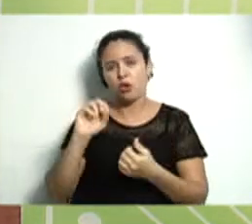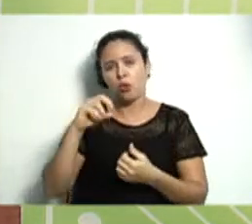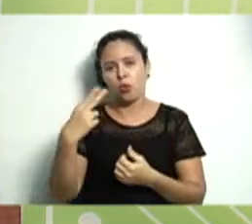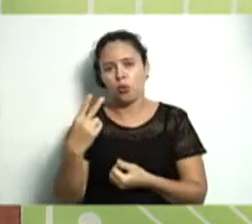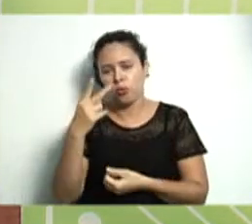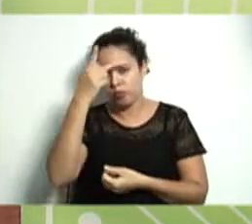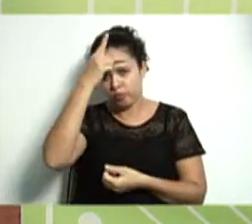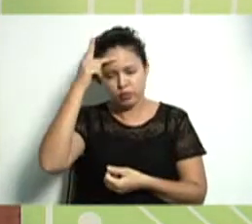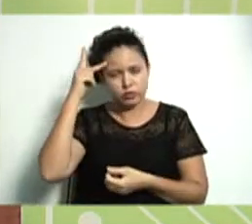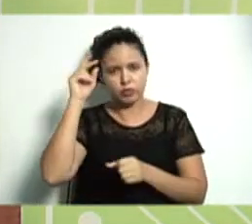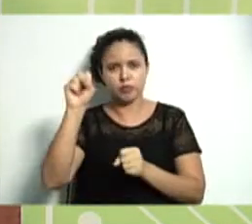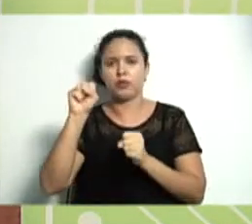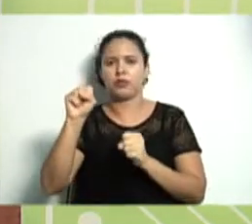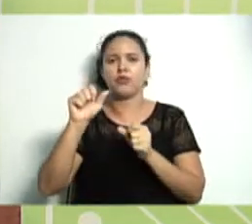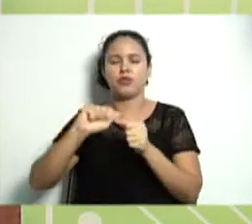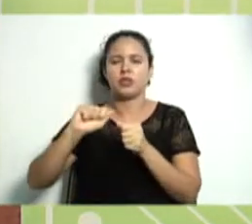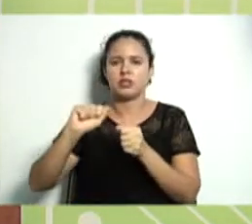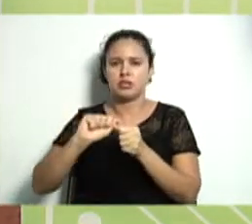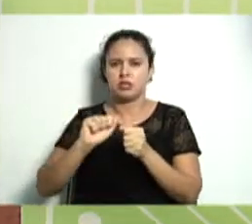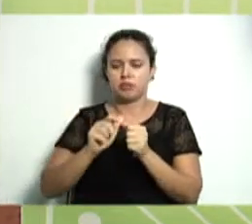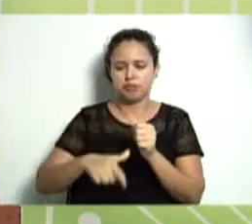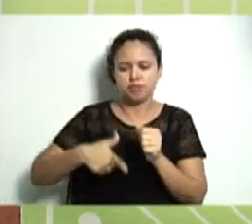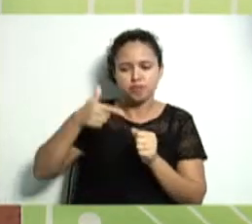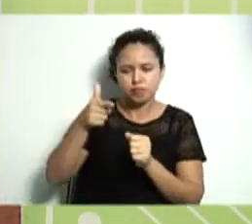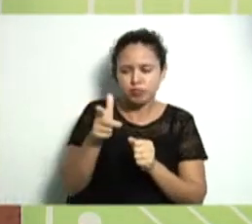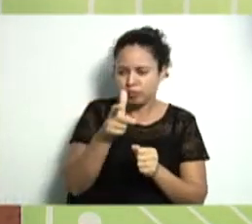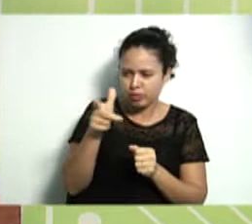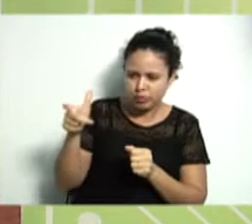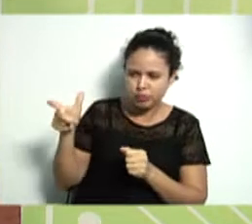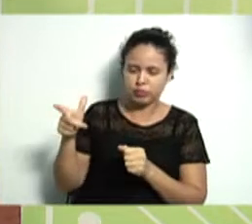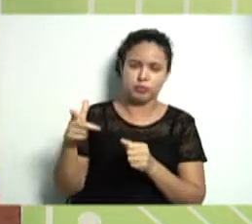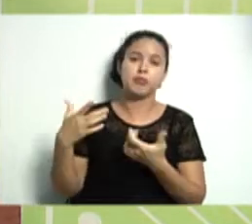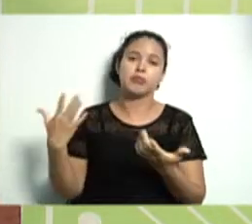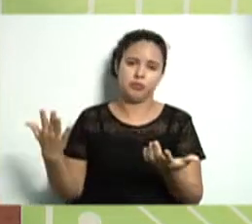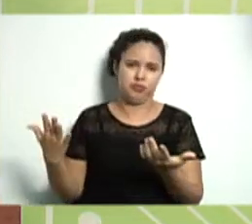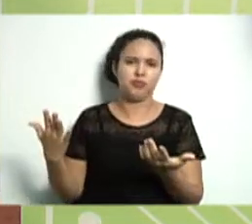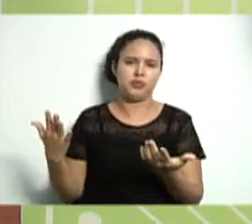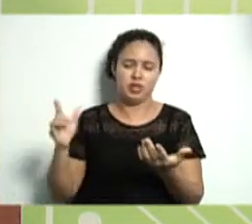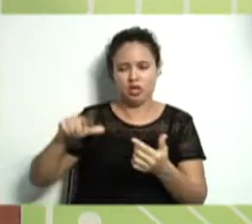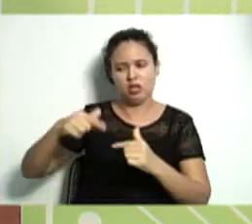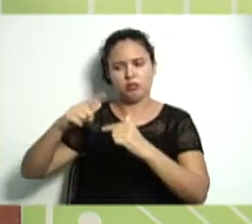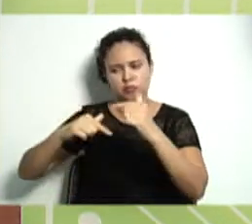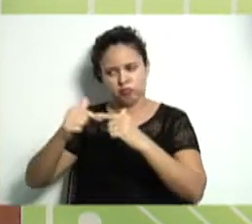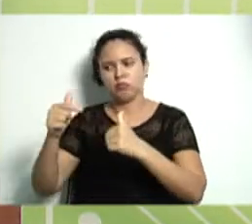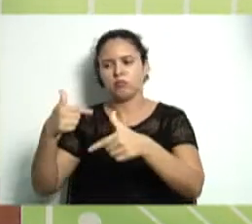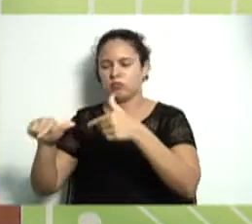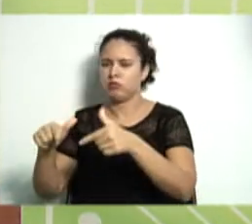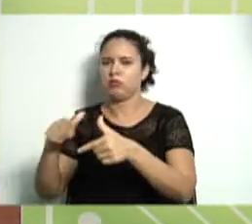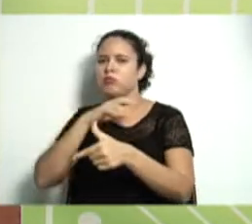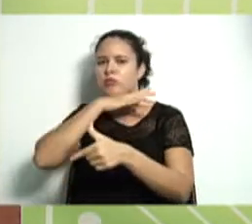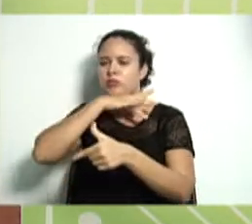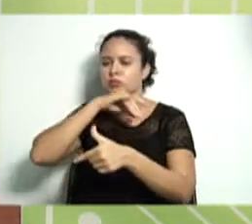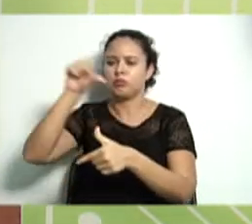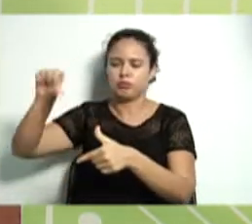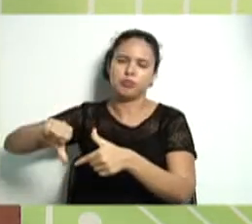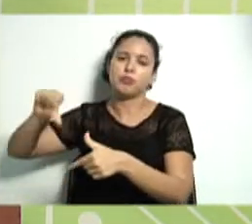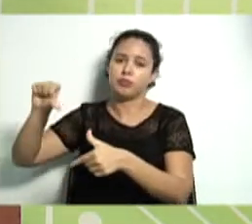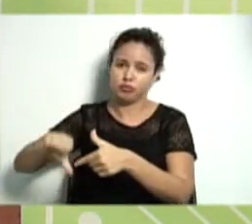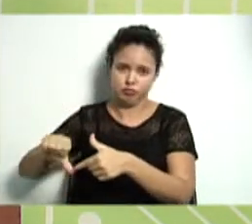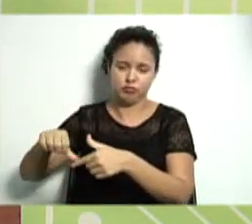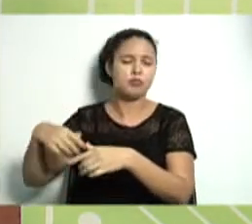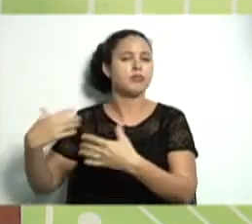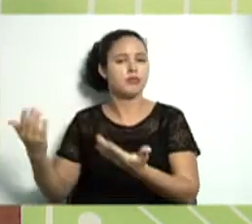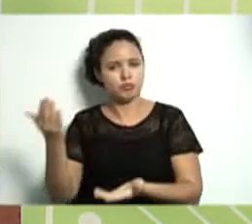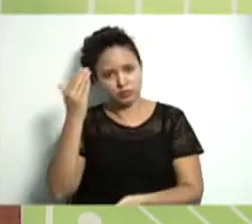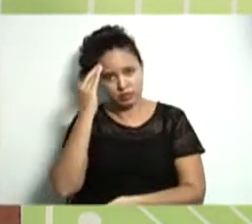o exemplo do dirigir um carro, né? Quem atropela alguém não é o carro em si, é a